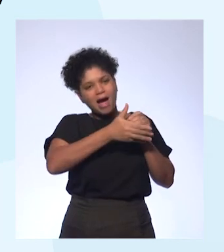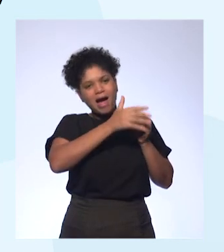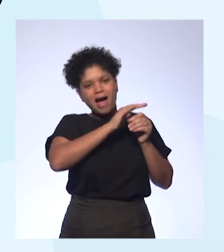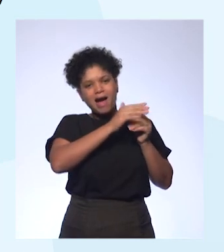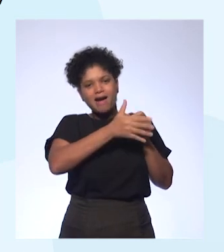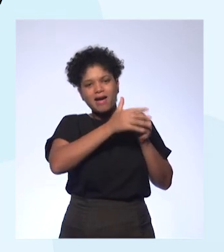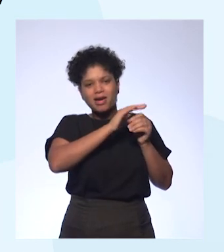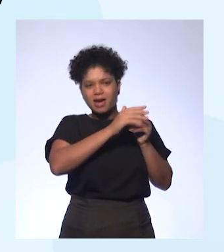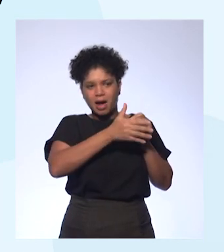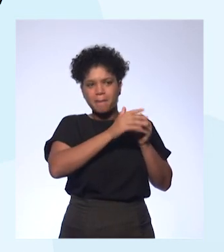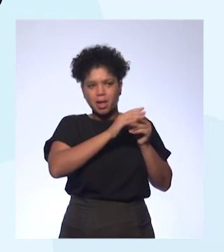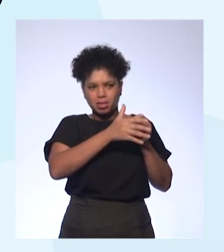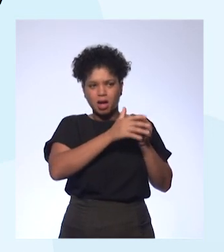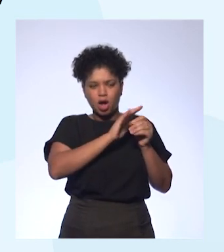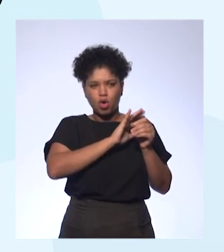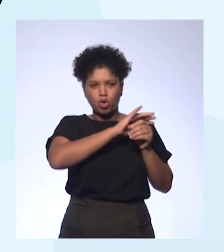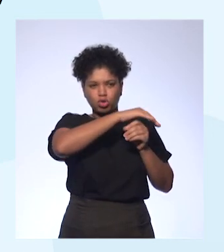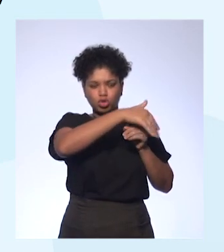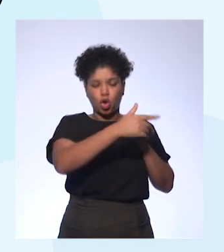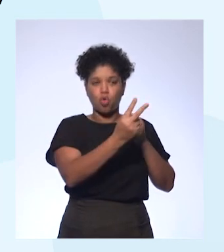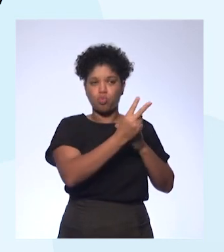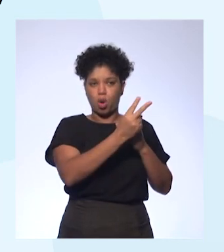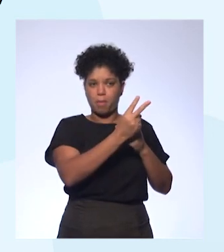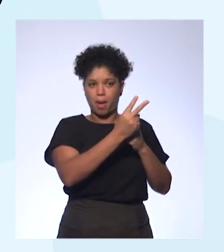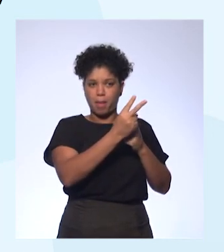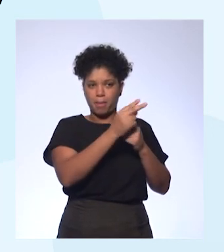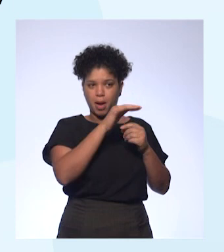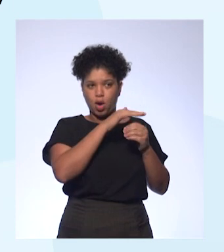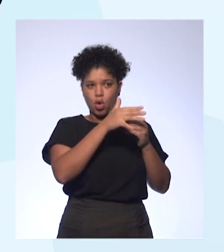eles, né? Uma camada ali protetora.